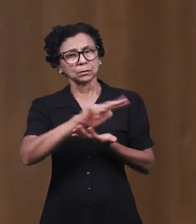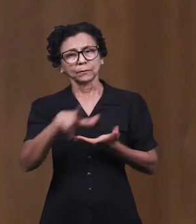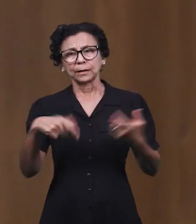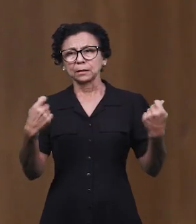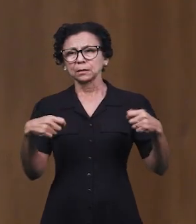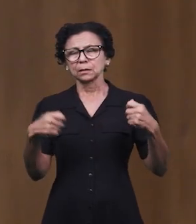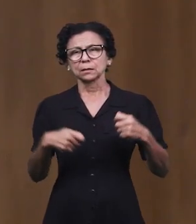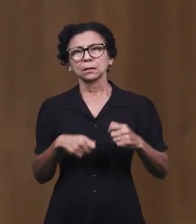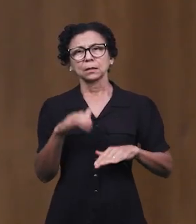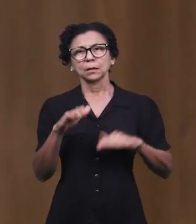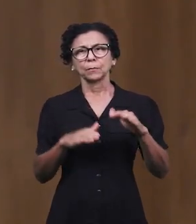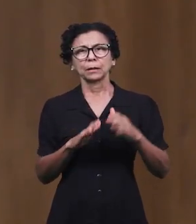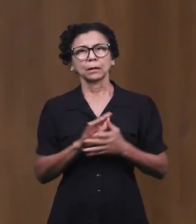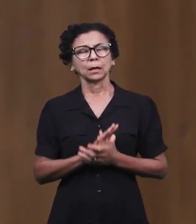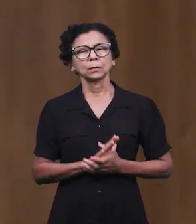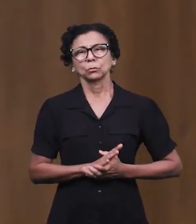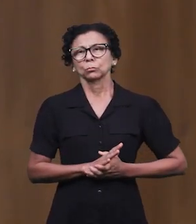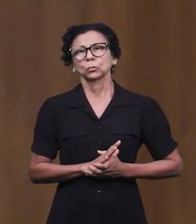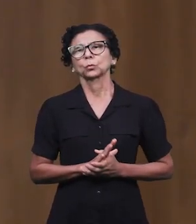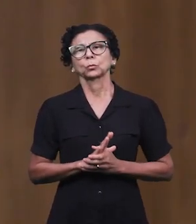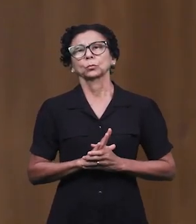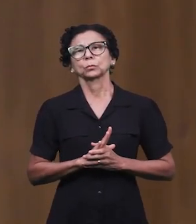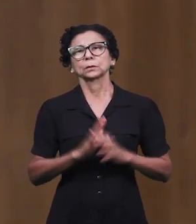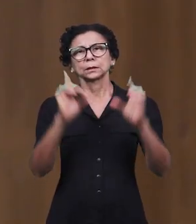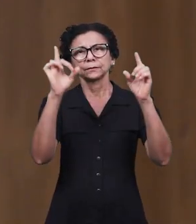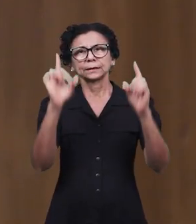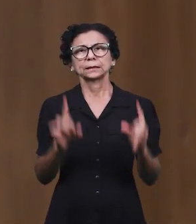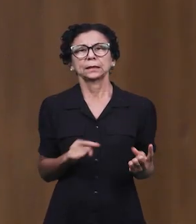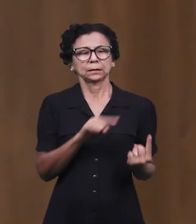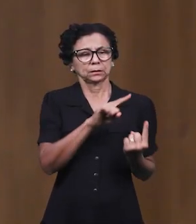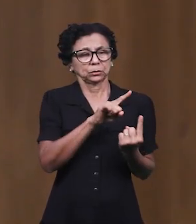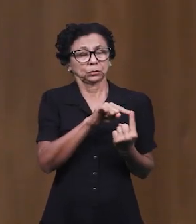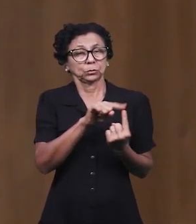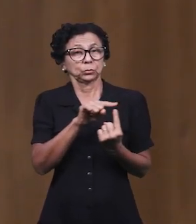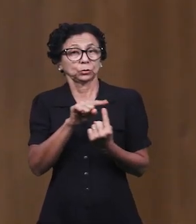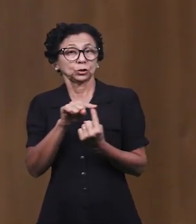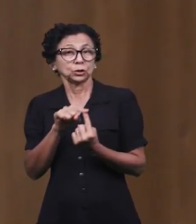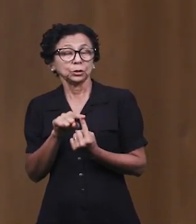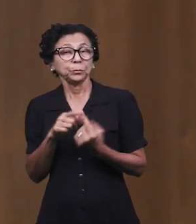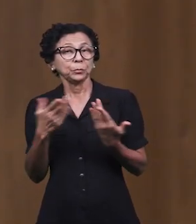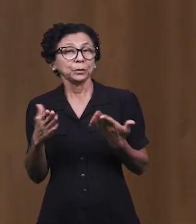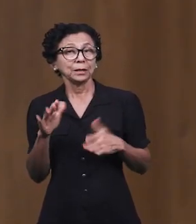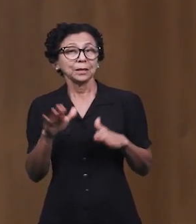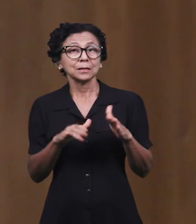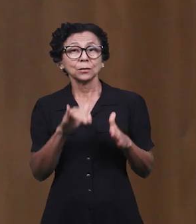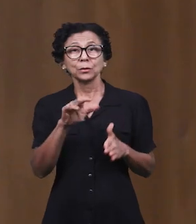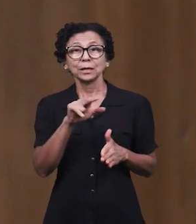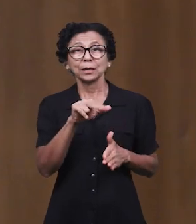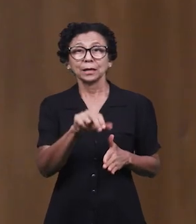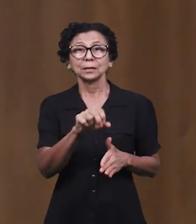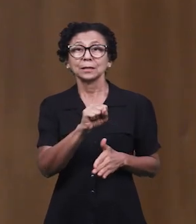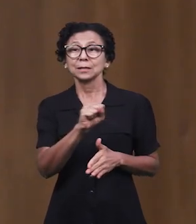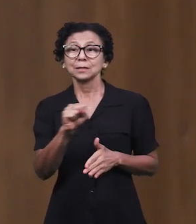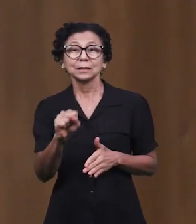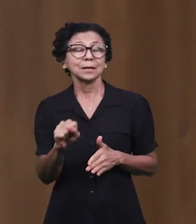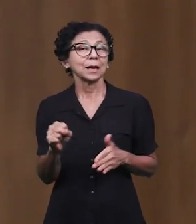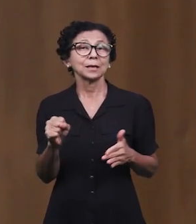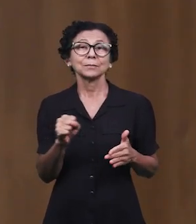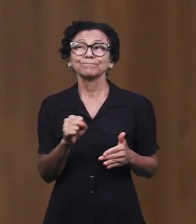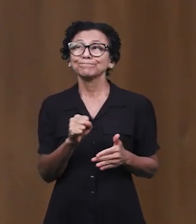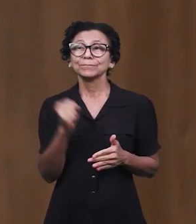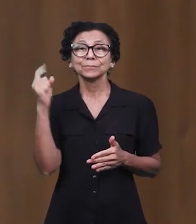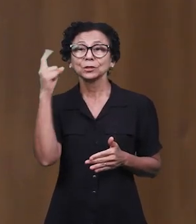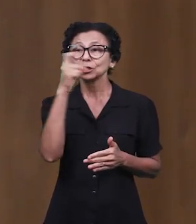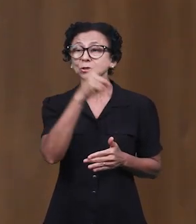deficiência do grau, as necessidades elas só vão aumentando. E, às vezes, o Sistema Único de Saúde não tem como abarcar tudo. E,